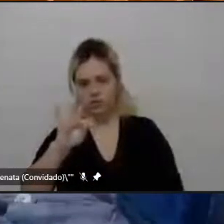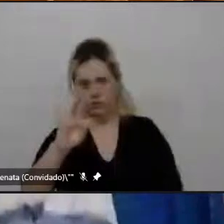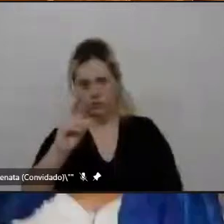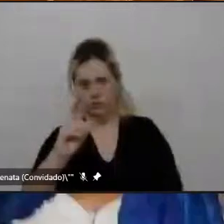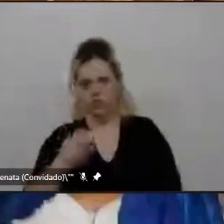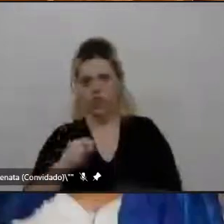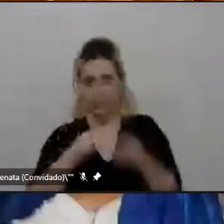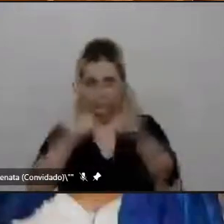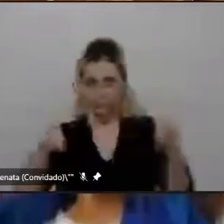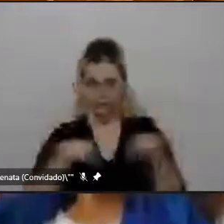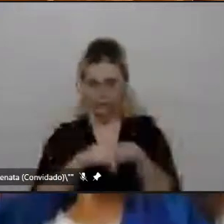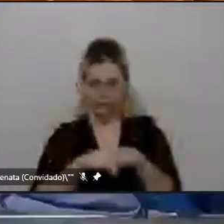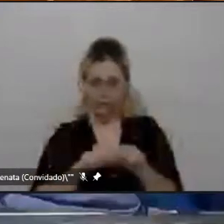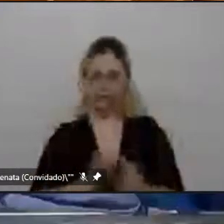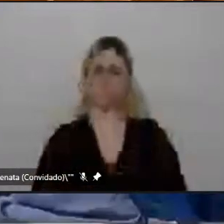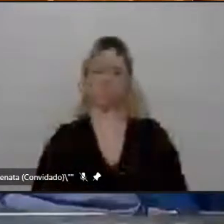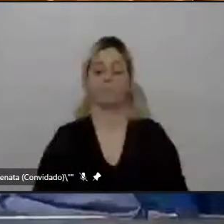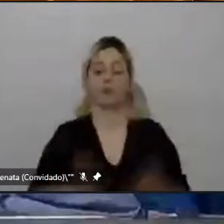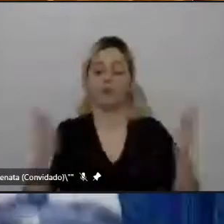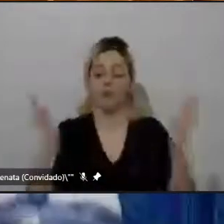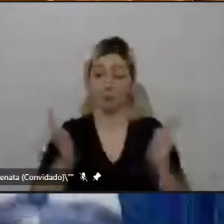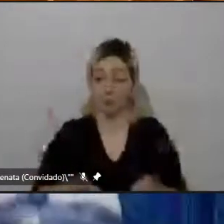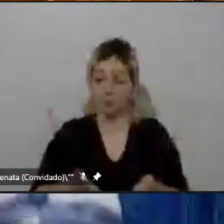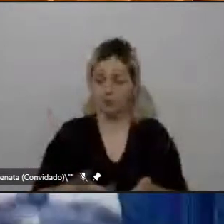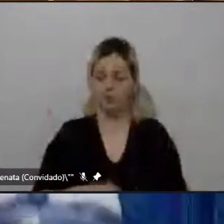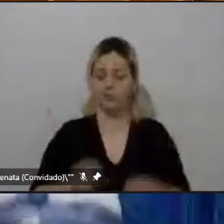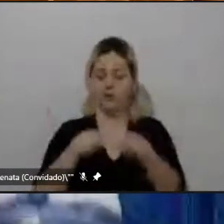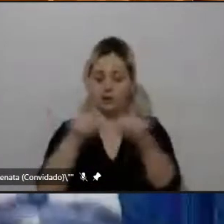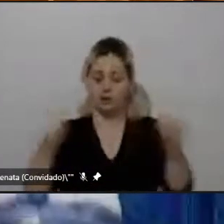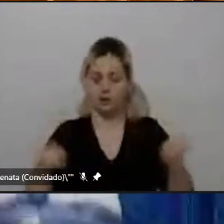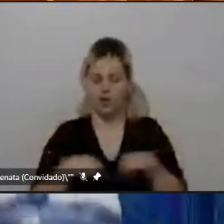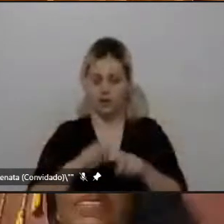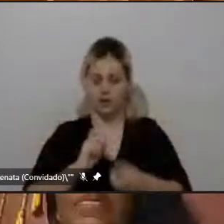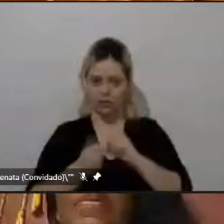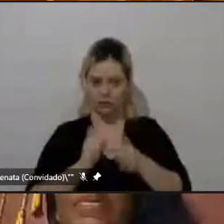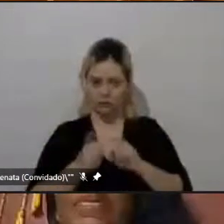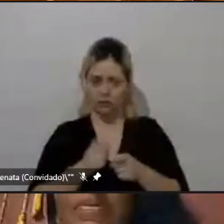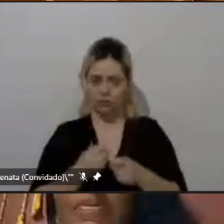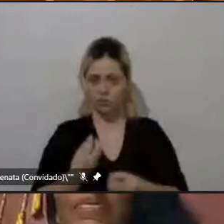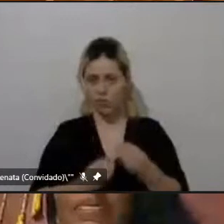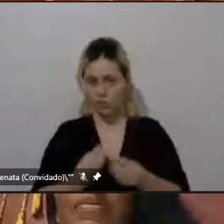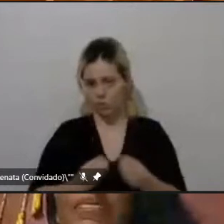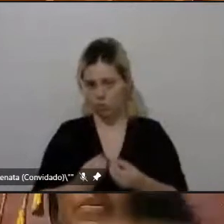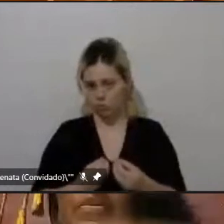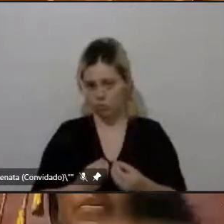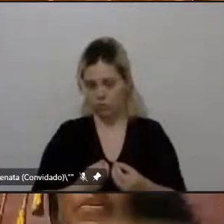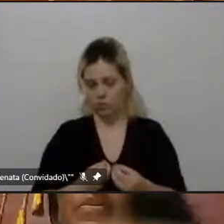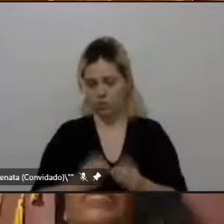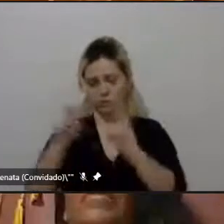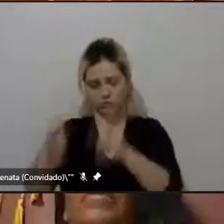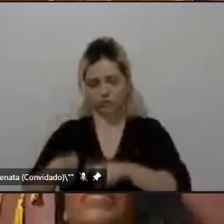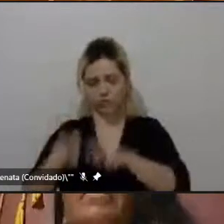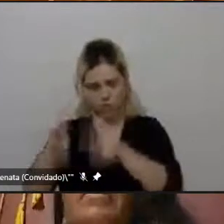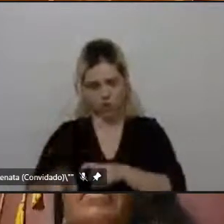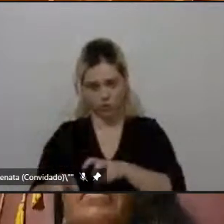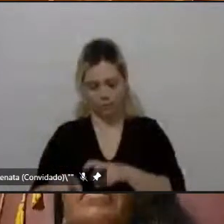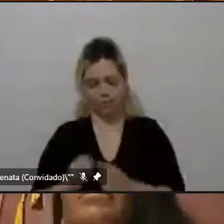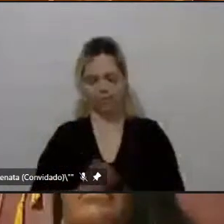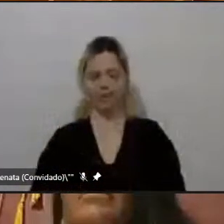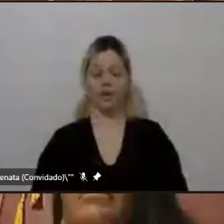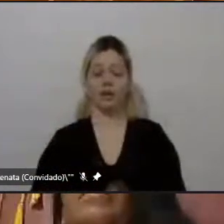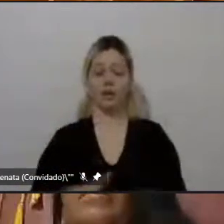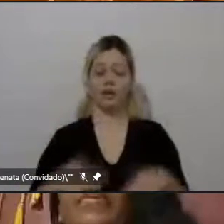ele está numa área hoje, né, pelo menos administrativo-política, como rural, e ela é autodeclarada